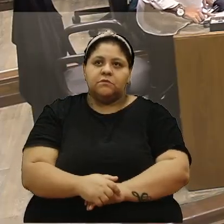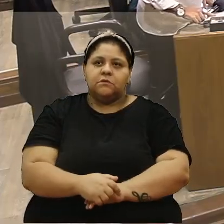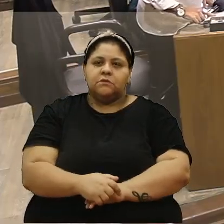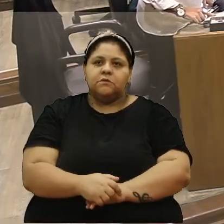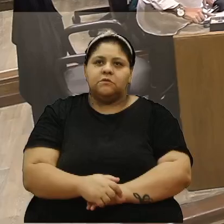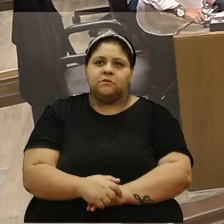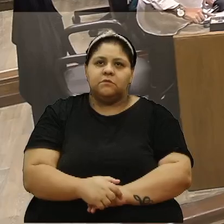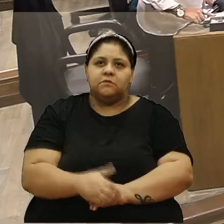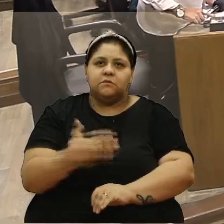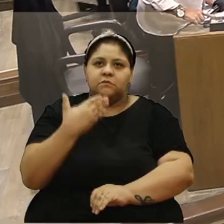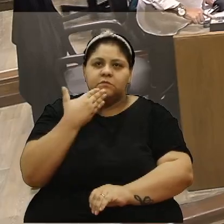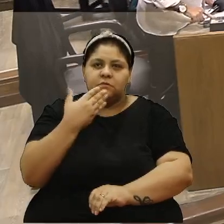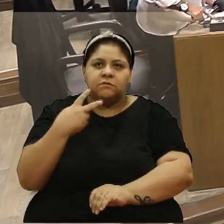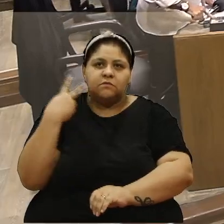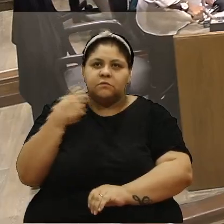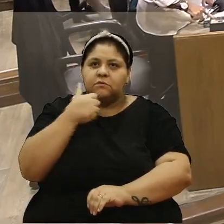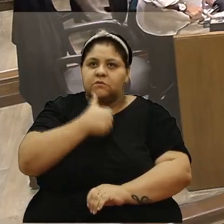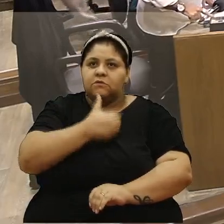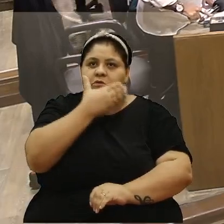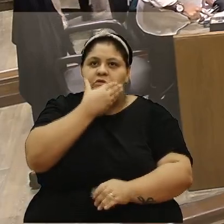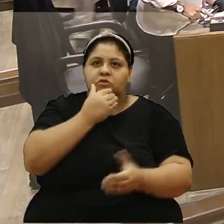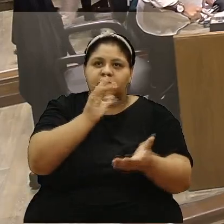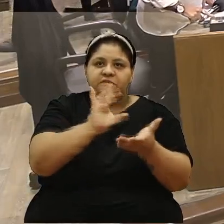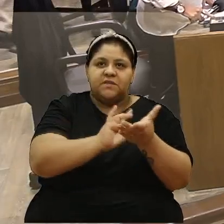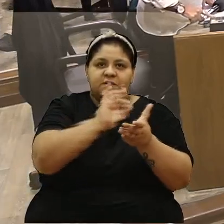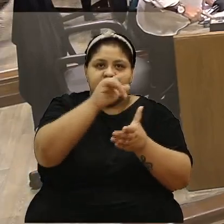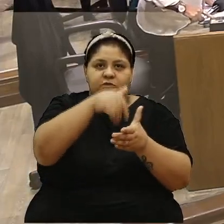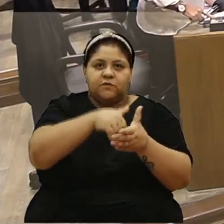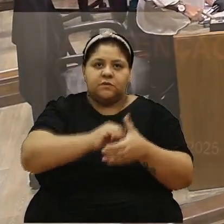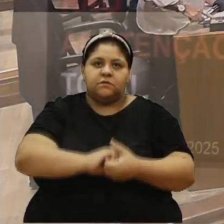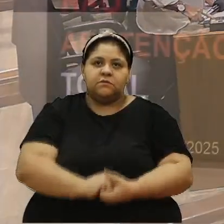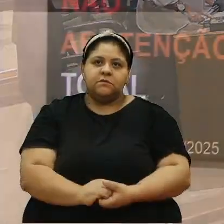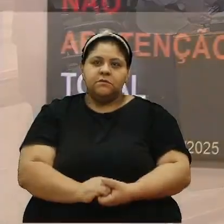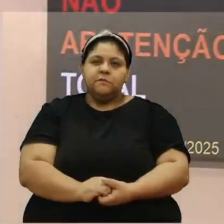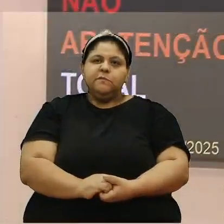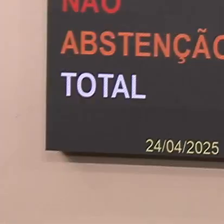Solicito às vereadoras e vereadores que Voto sim, registrem seus nobre votos. presidente. Eu voto sim. Vereador